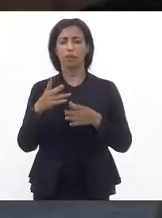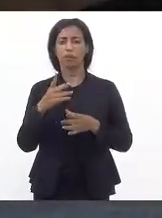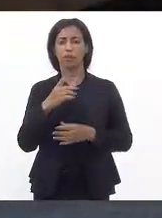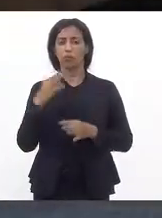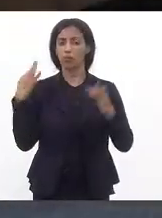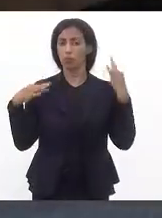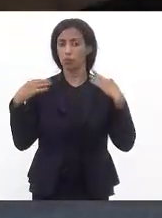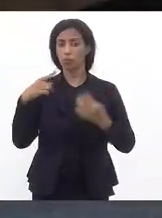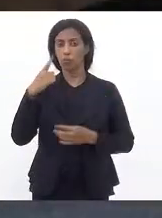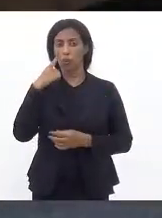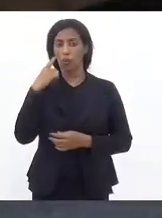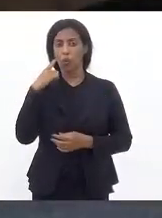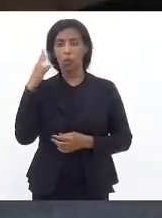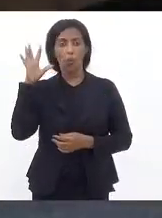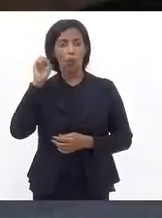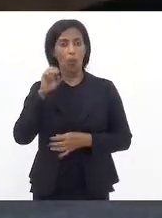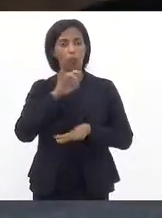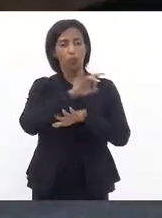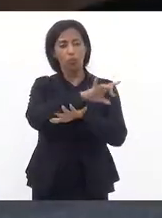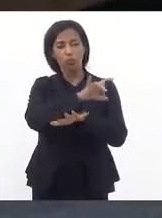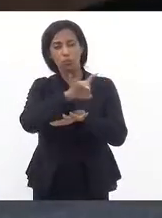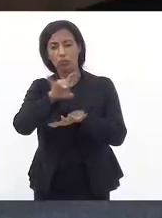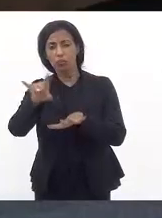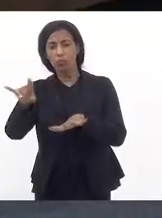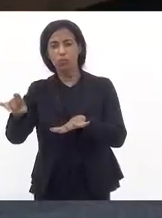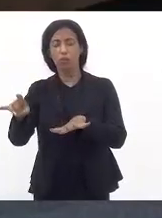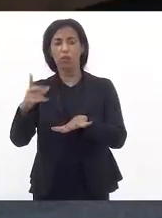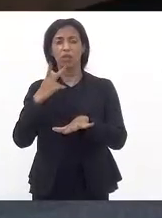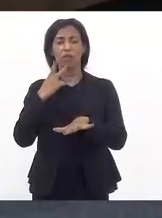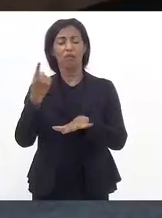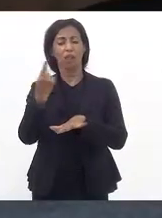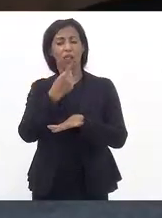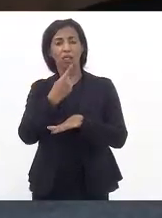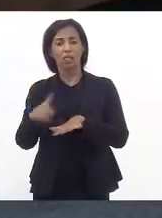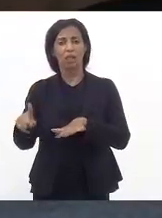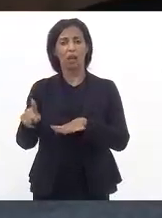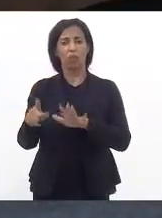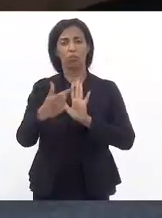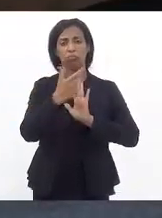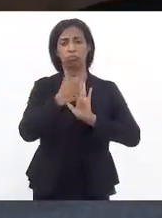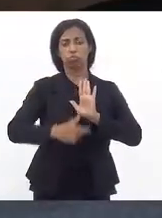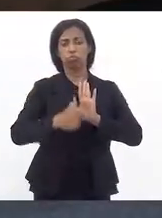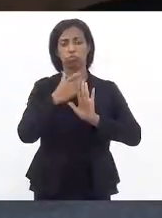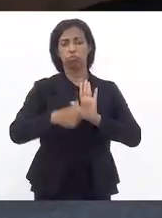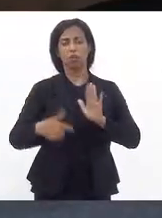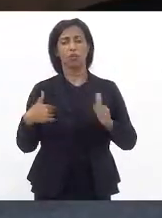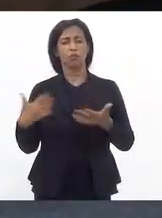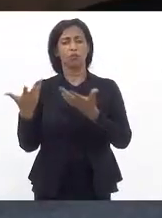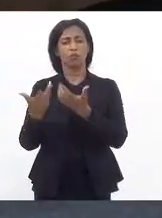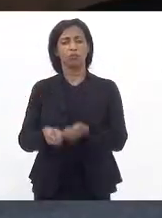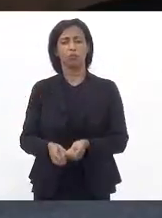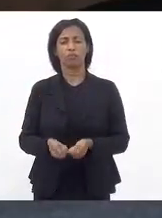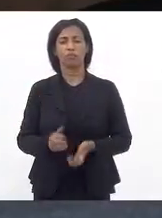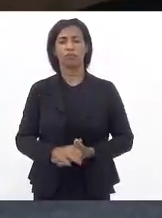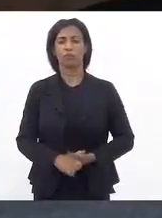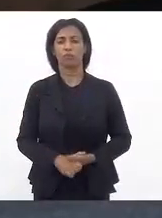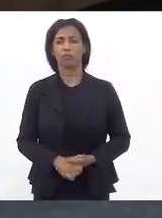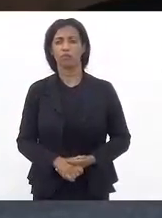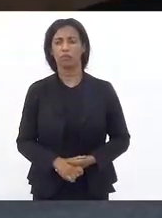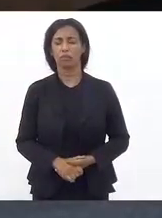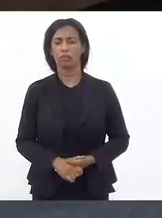turismo ouvindo todo o trade turístico e dizendo não ao passaporte turístico eu sou favorável